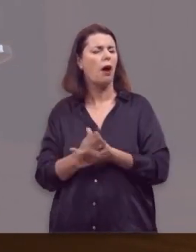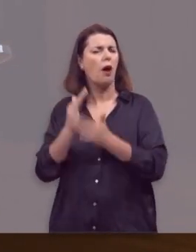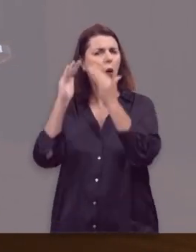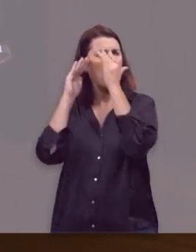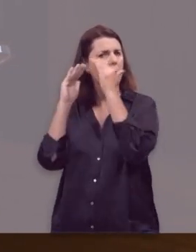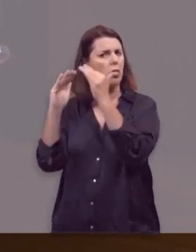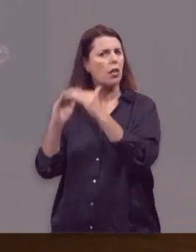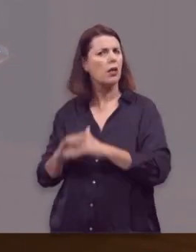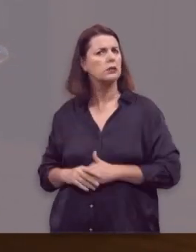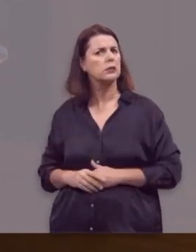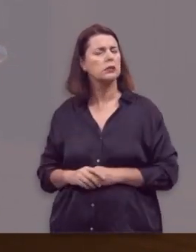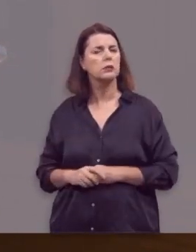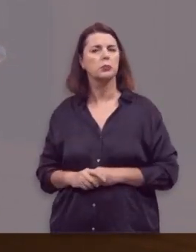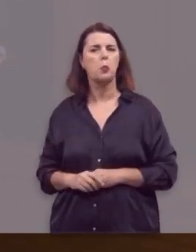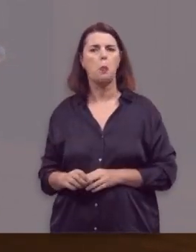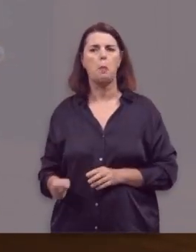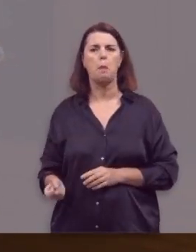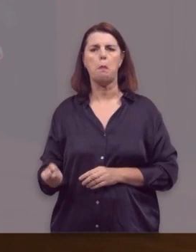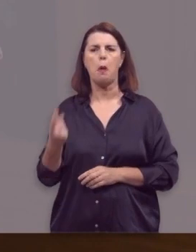lhe obedecem?